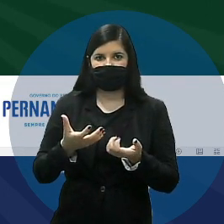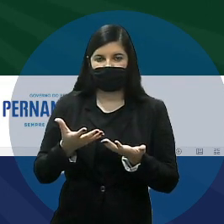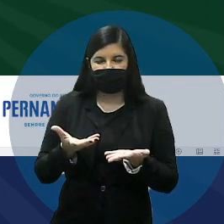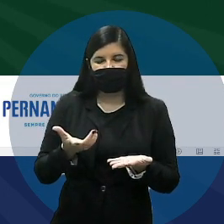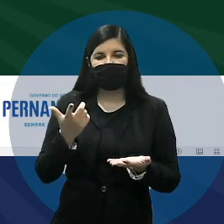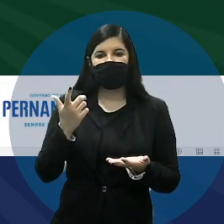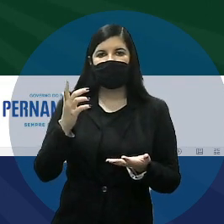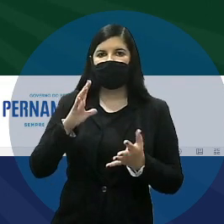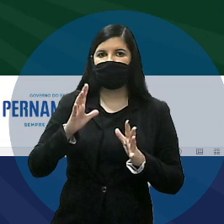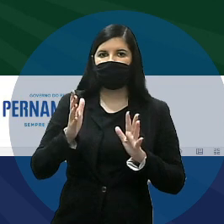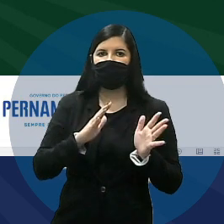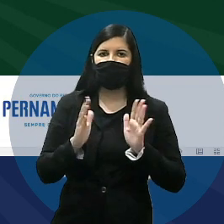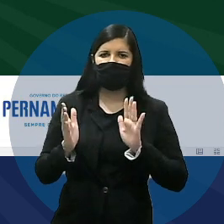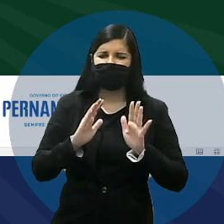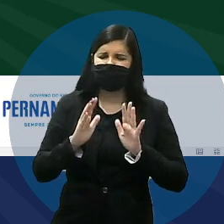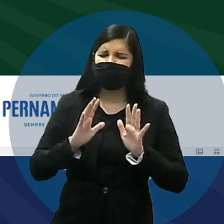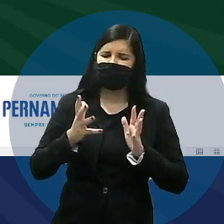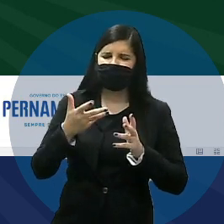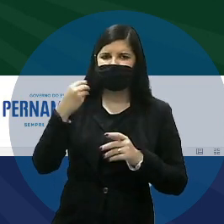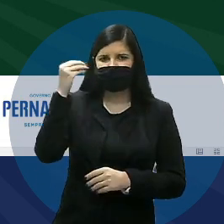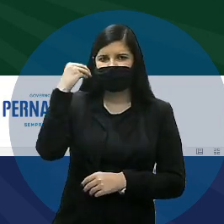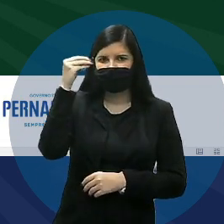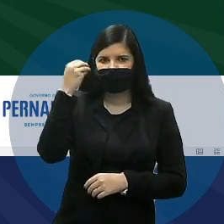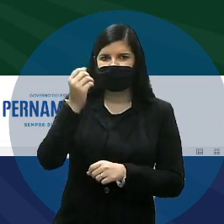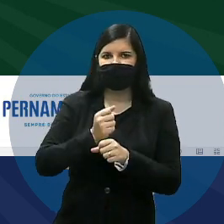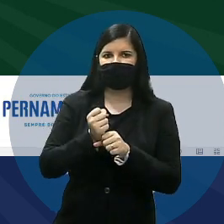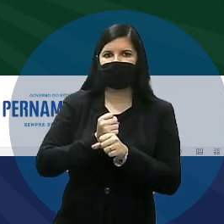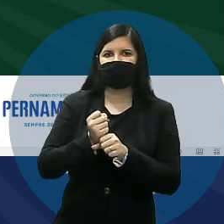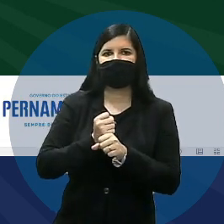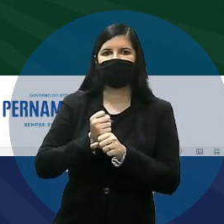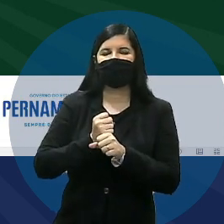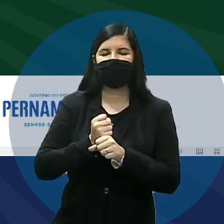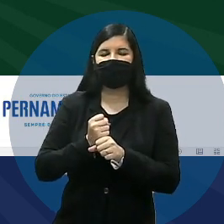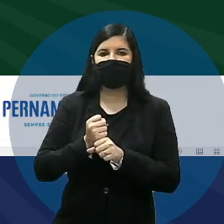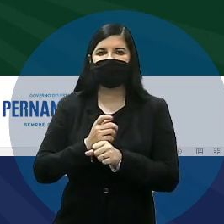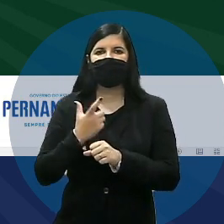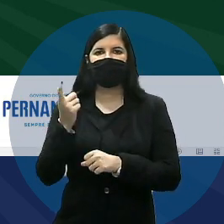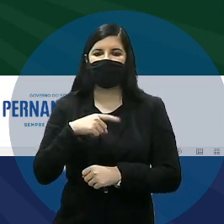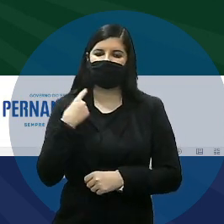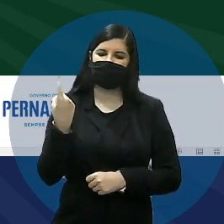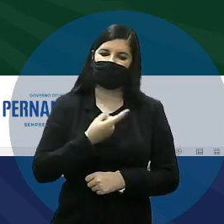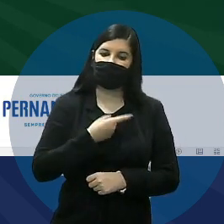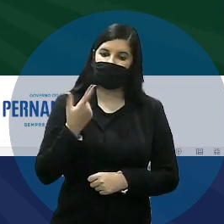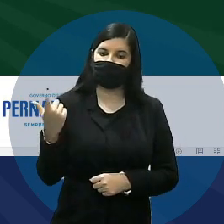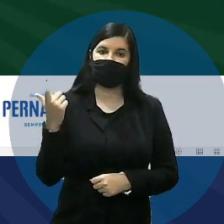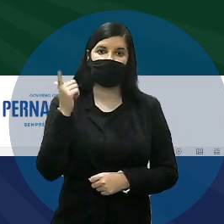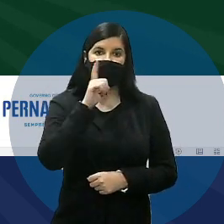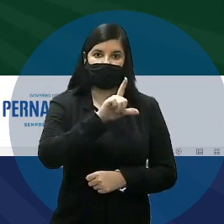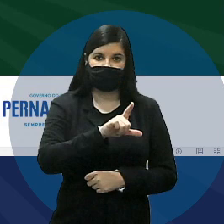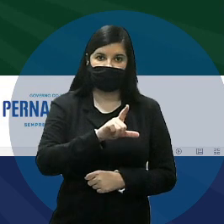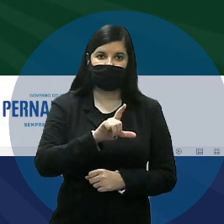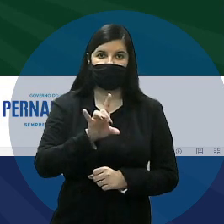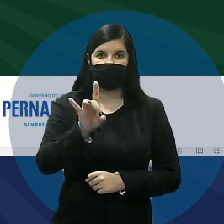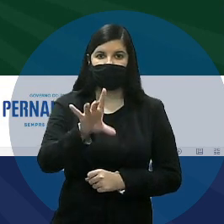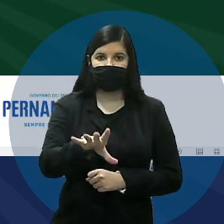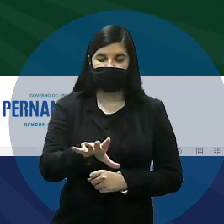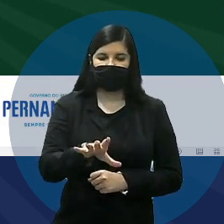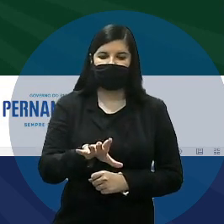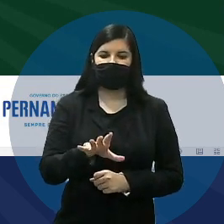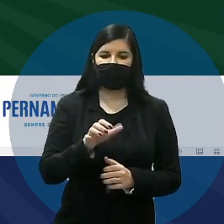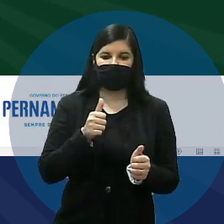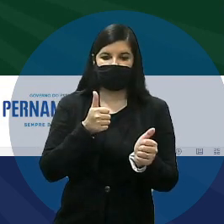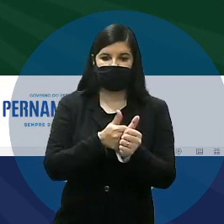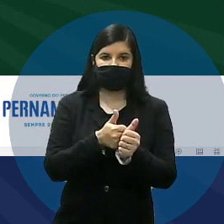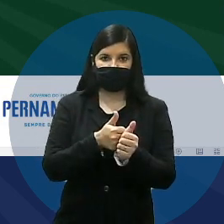ao longo das experiências, dos anos que foram seguidos, nós fomos conseguindo não apenas ter o apoio